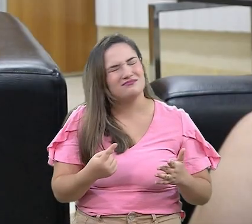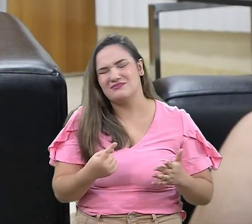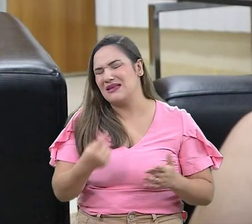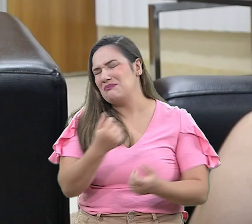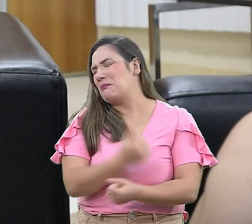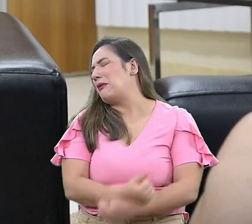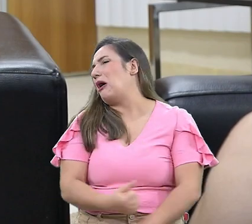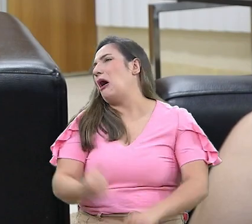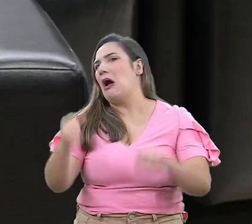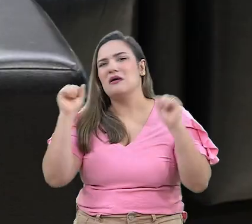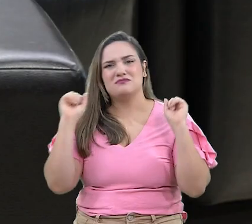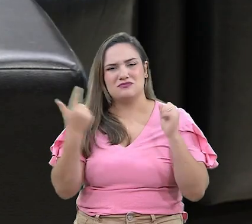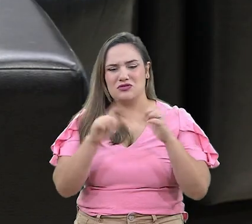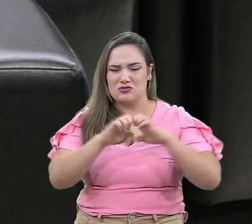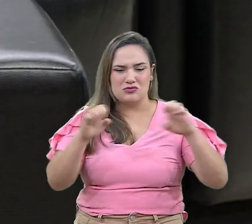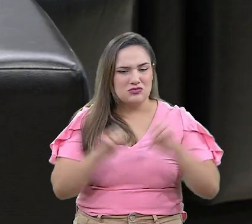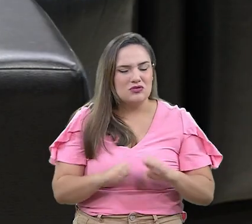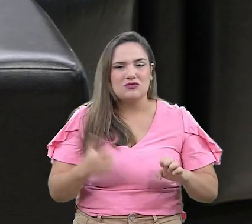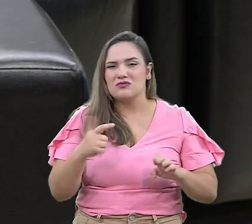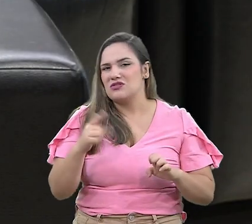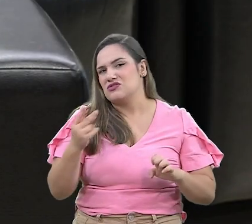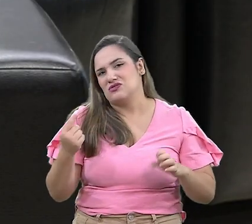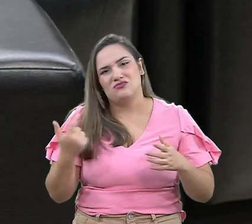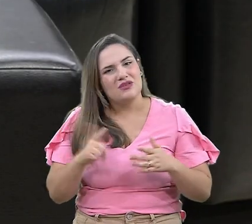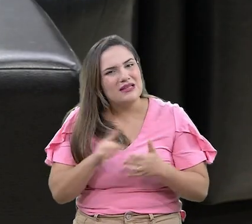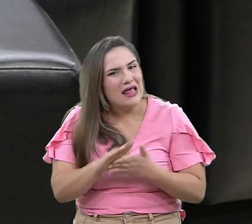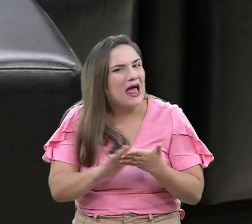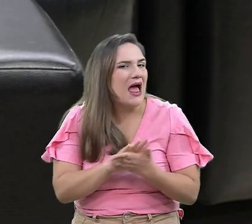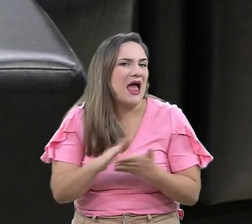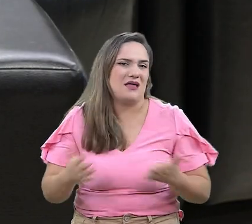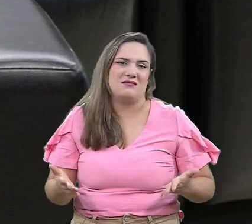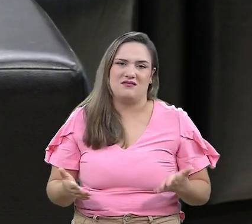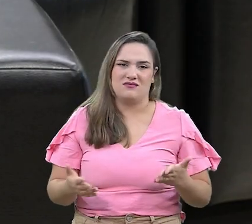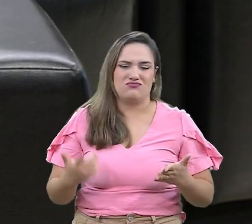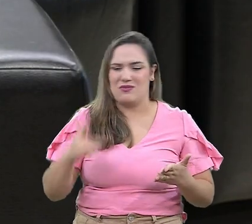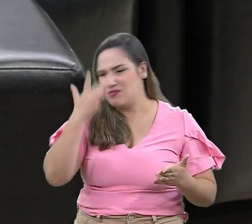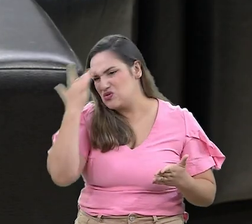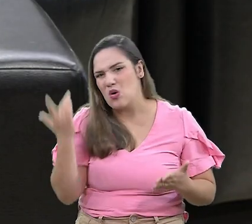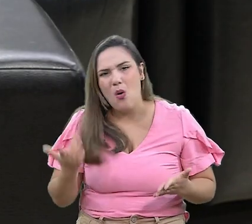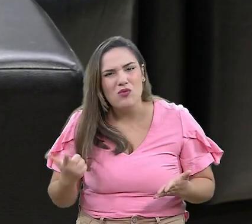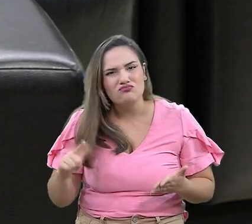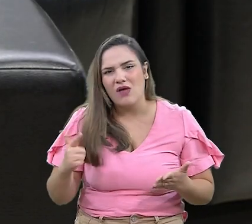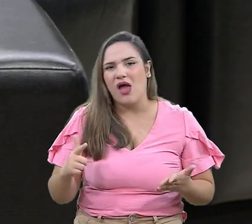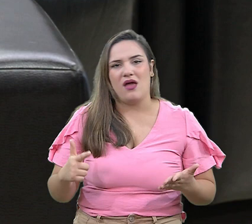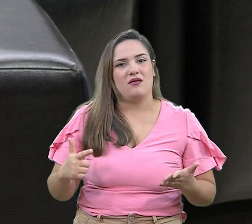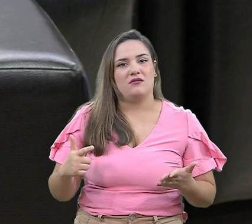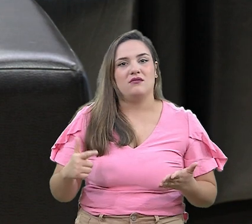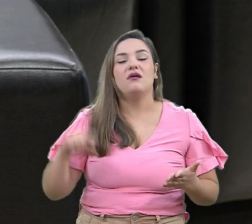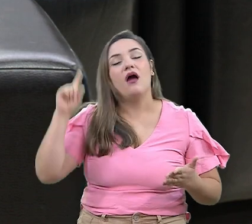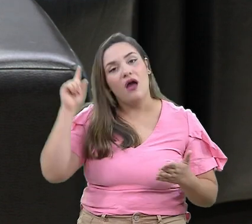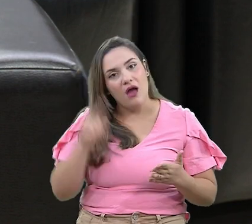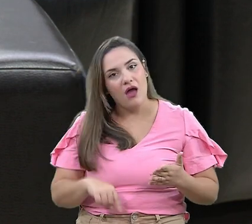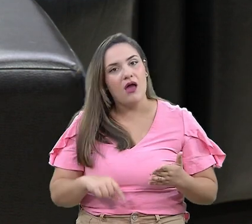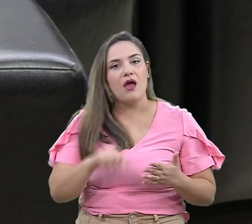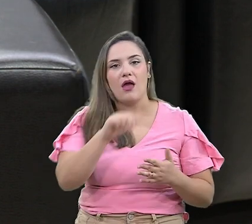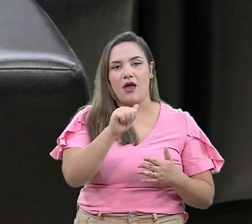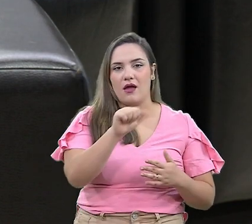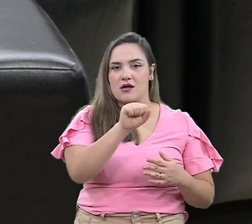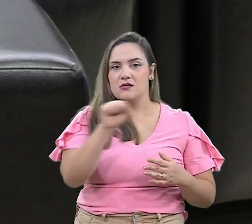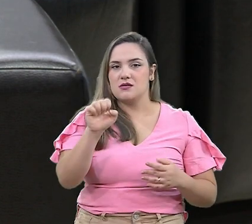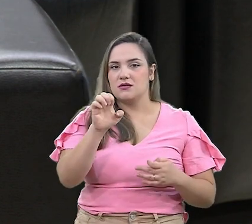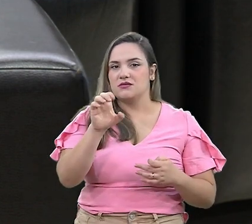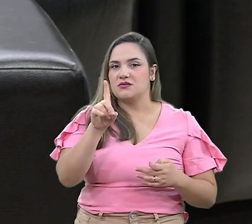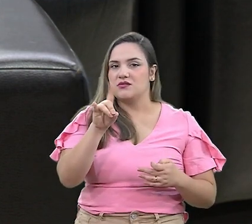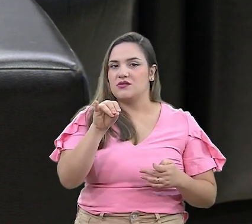estrutura. Inatingível, não tem estrutura, não tem recurso. Então, isso é uma forma de assédio